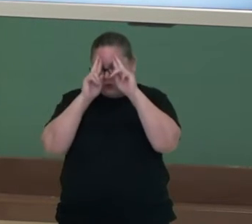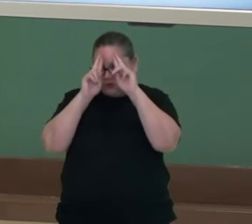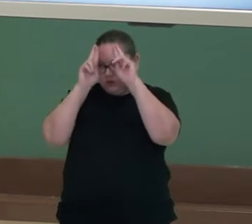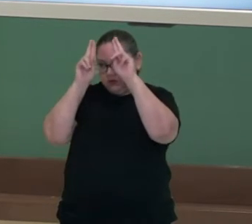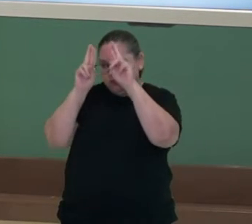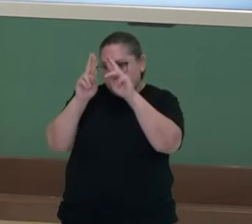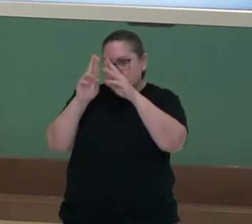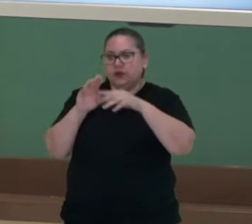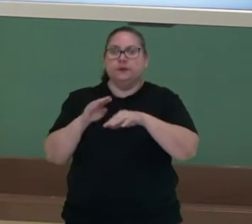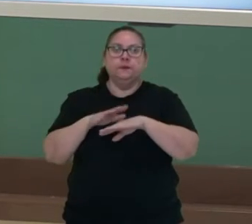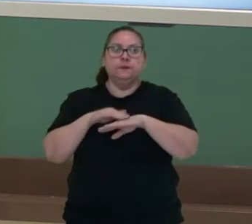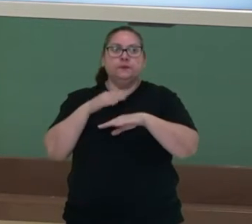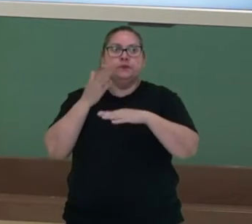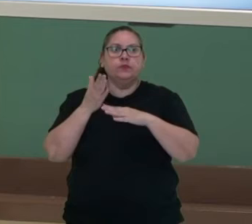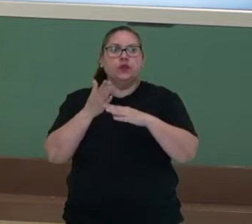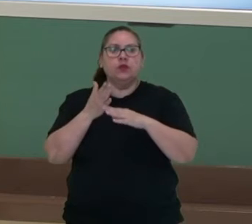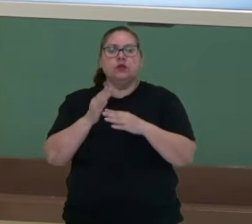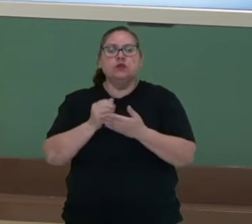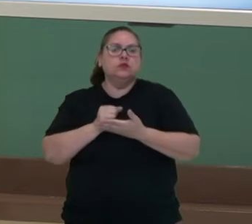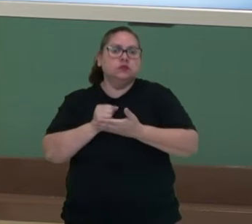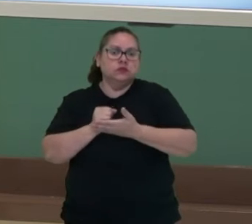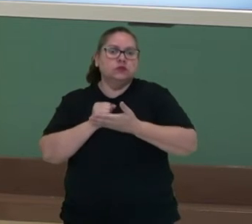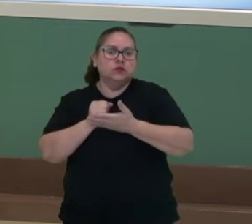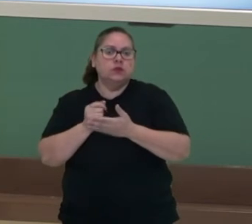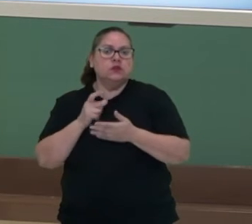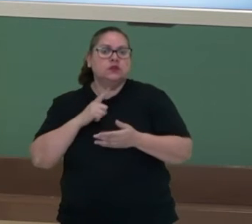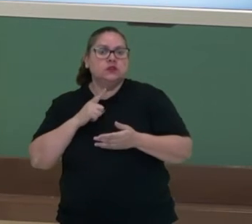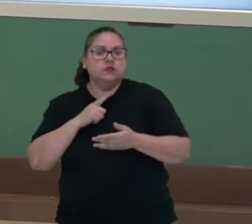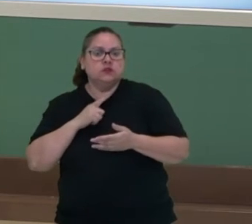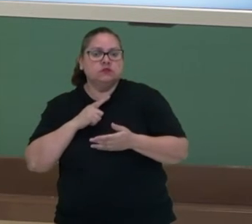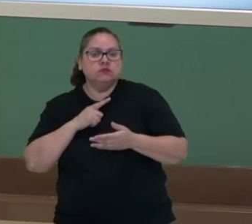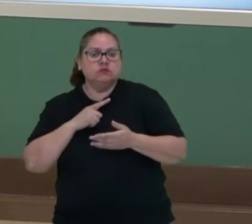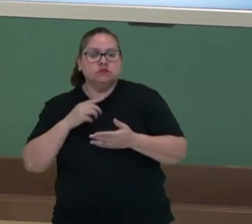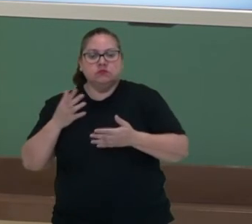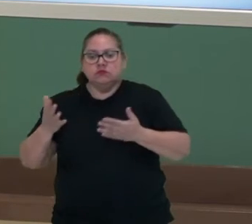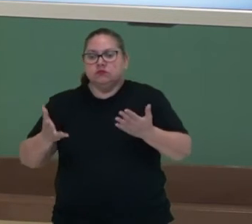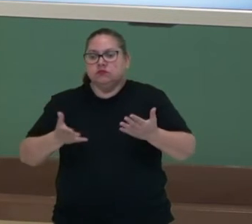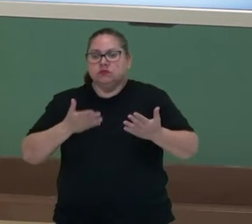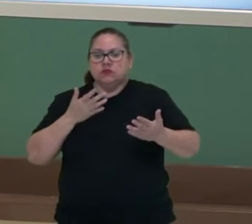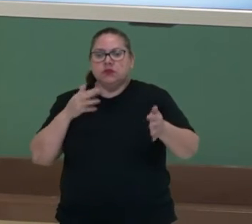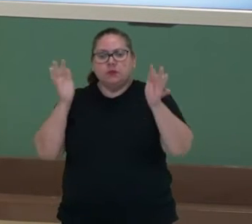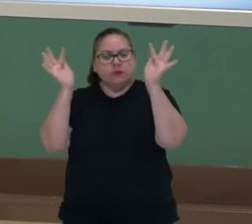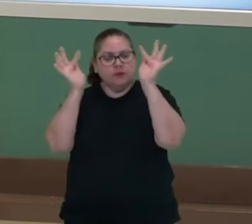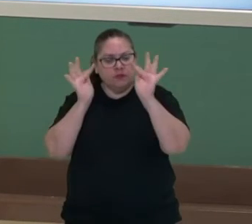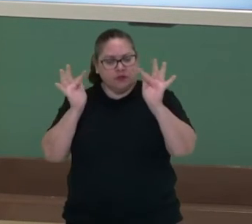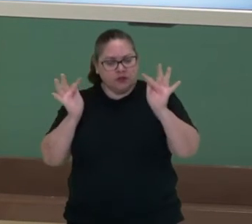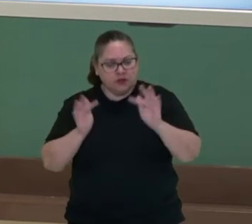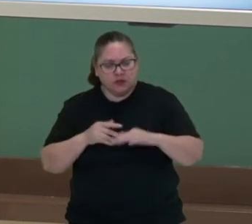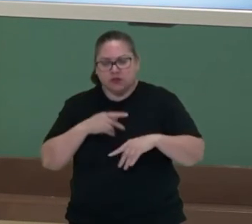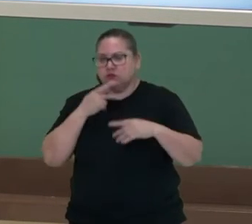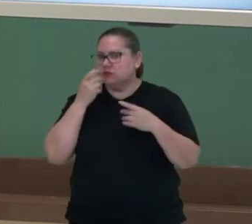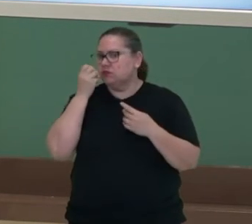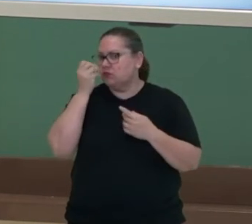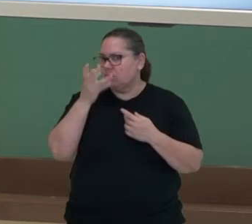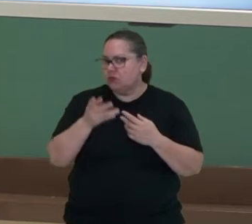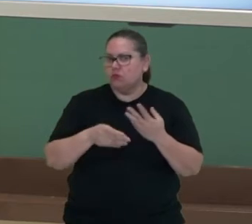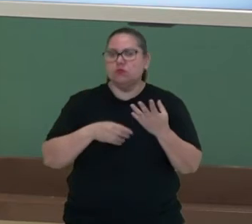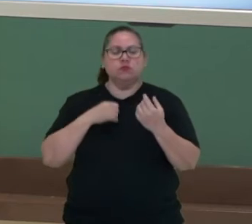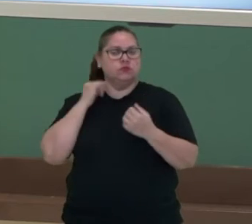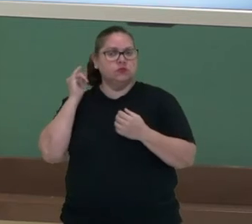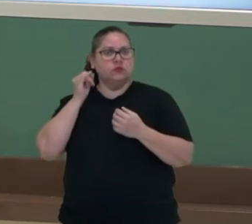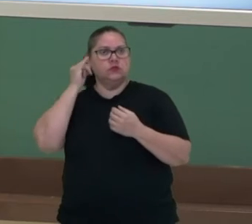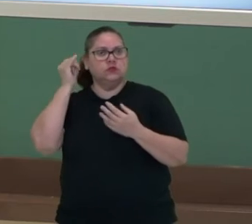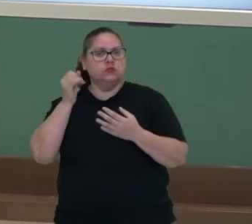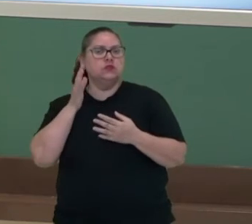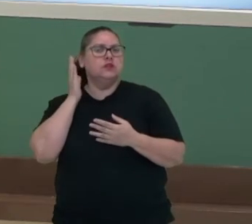respeitar um pouco mais, né? Colaborar para que haja um clima de harmonia na sala de aula. Isso é muito importante, né?